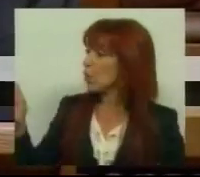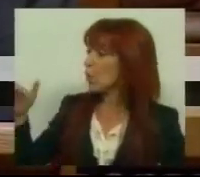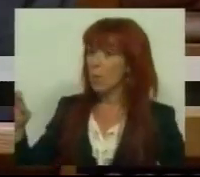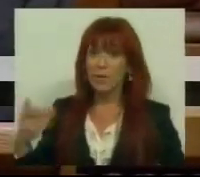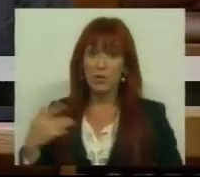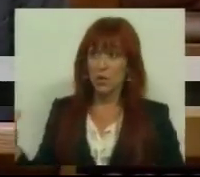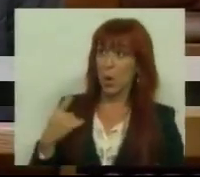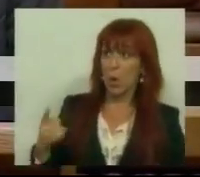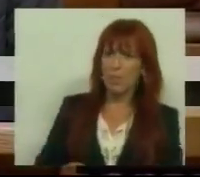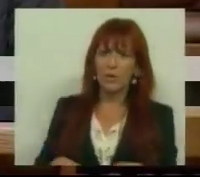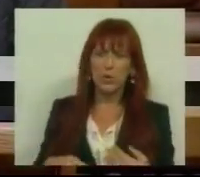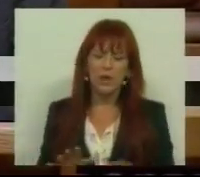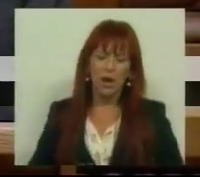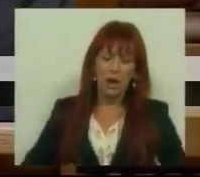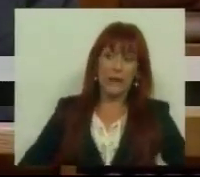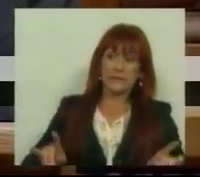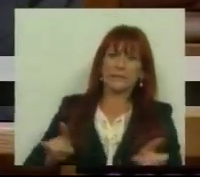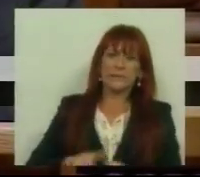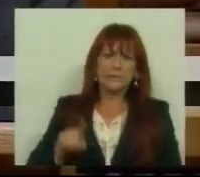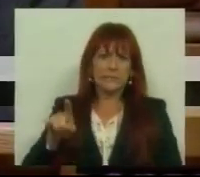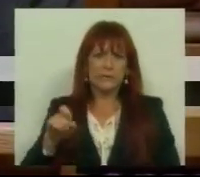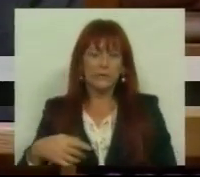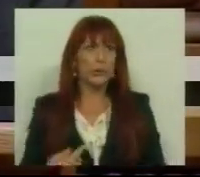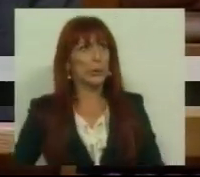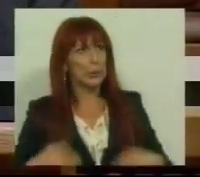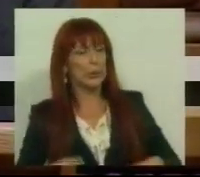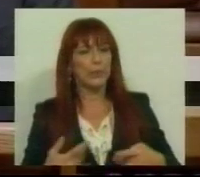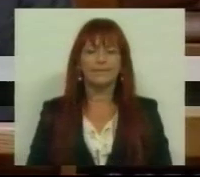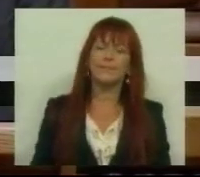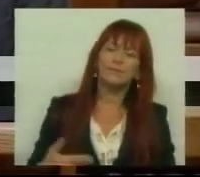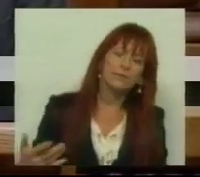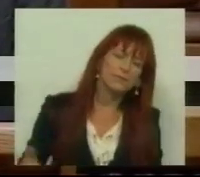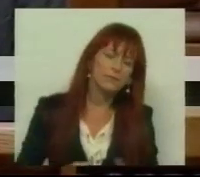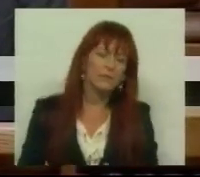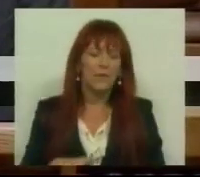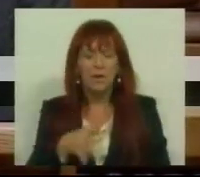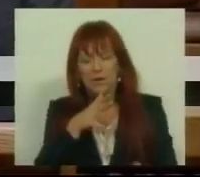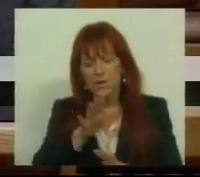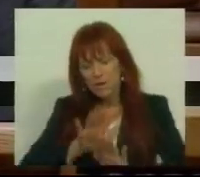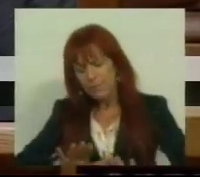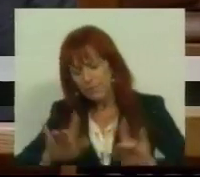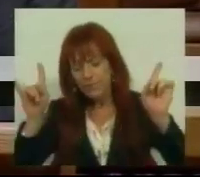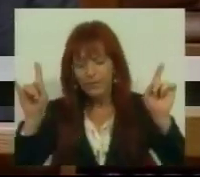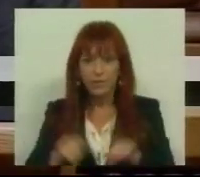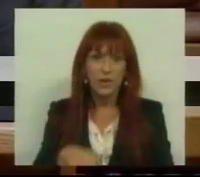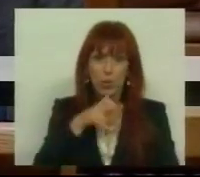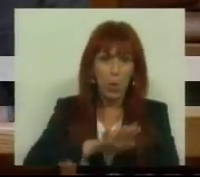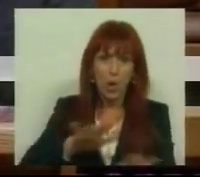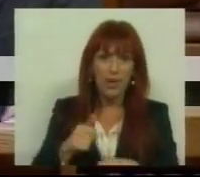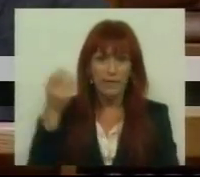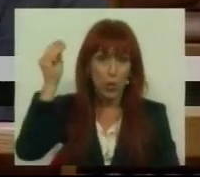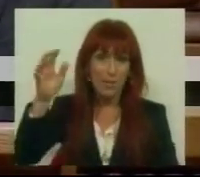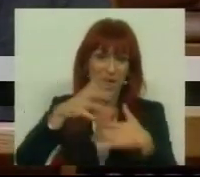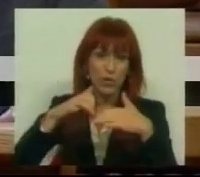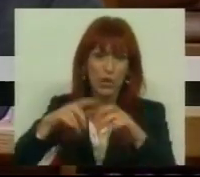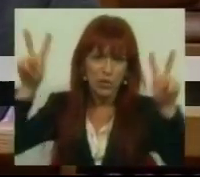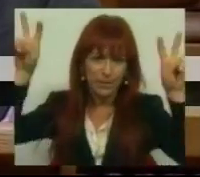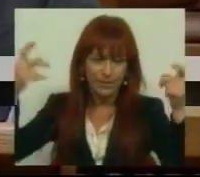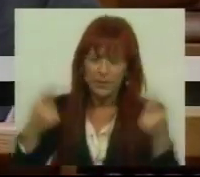obrigado a suportar docilmente esta nomeação, lá vai sussurrando que no escândalo do Banco Laranja